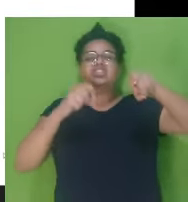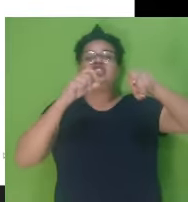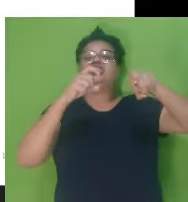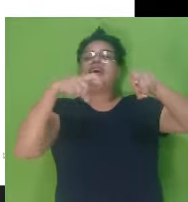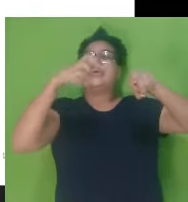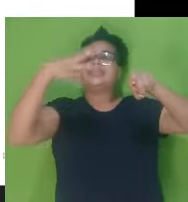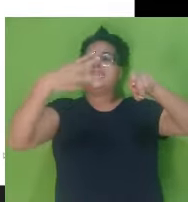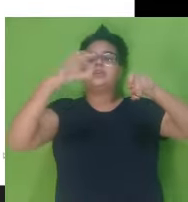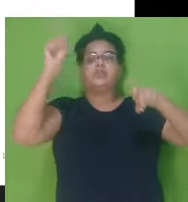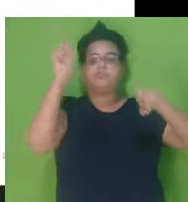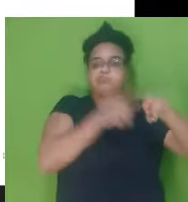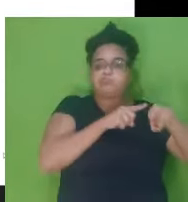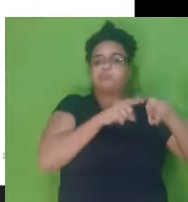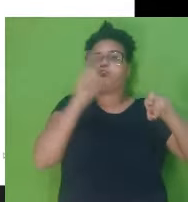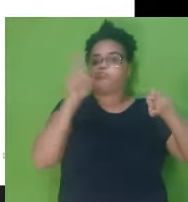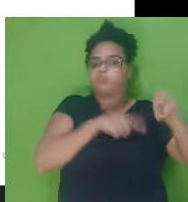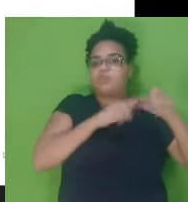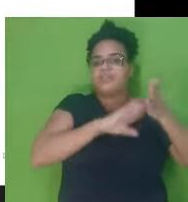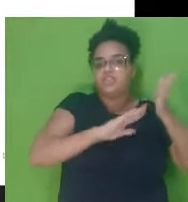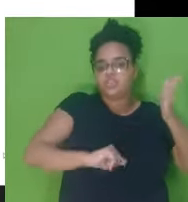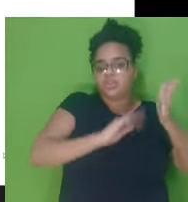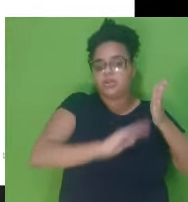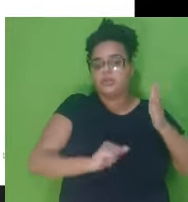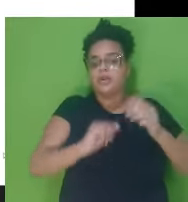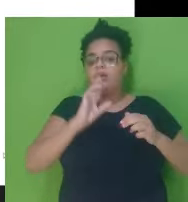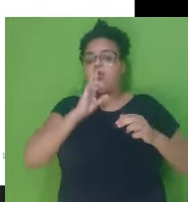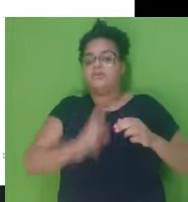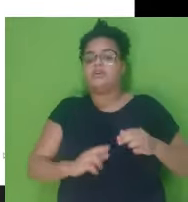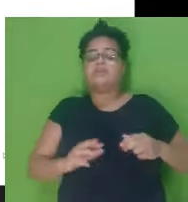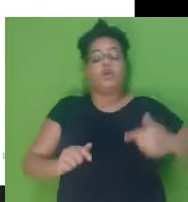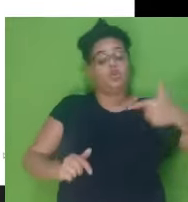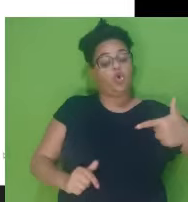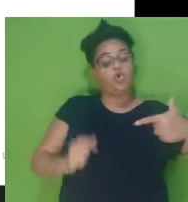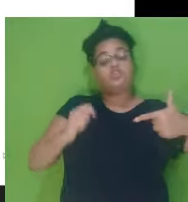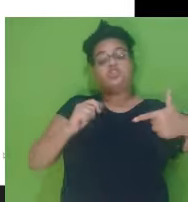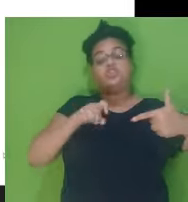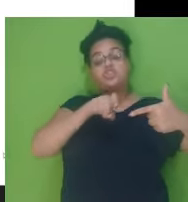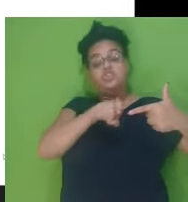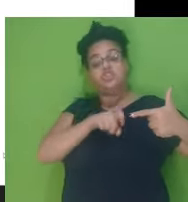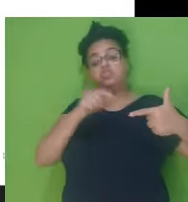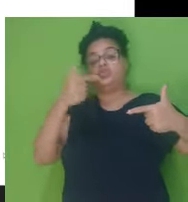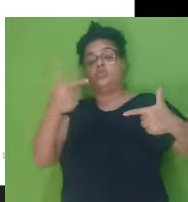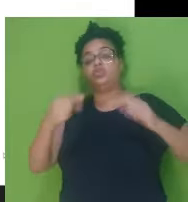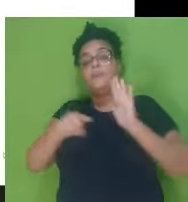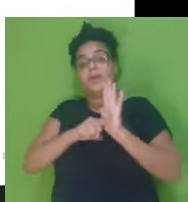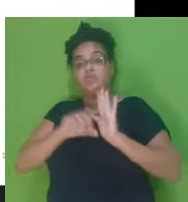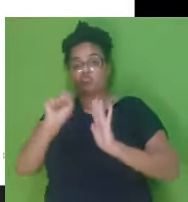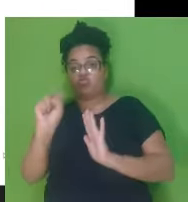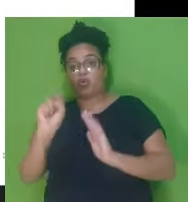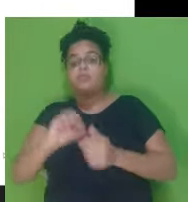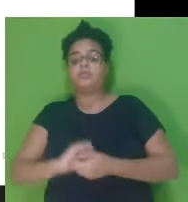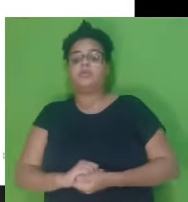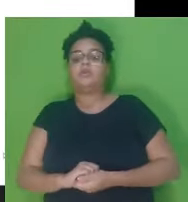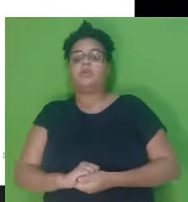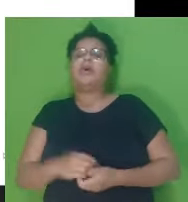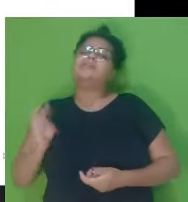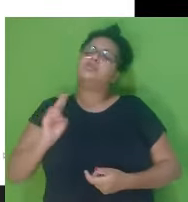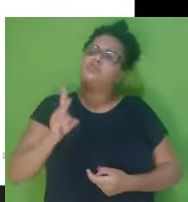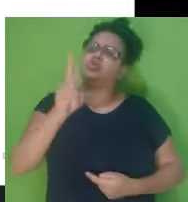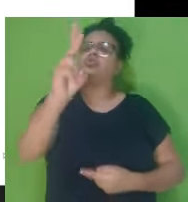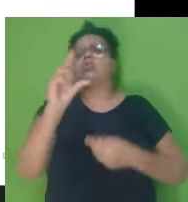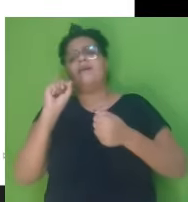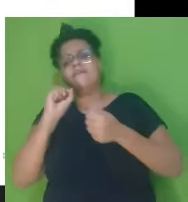cortar e vai dar o resultado 2x2 menos 8. E aí a